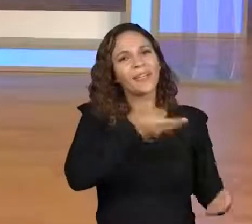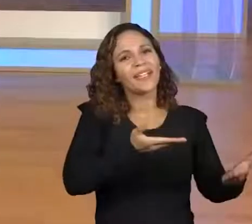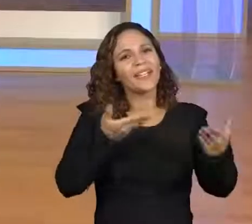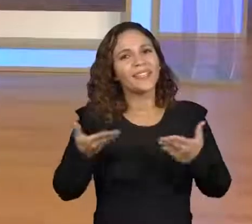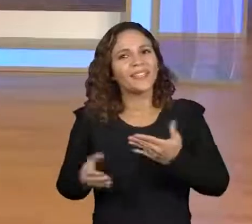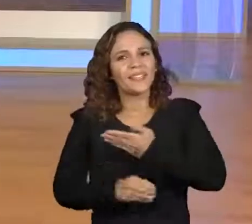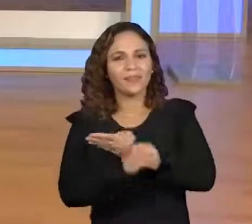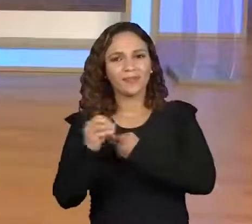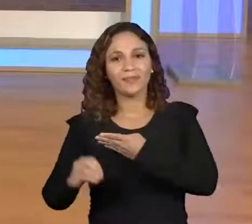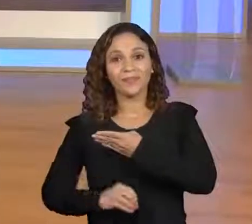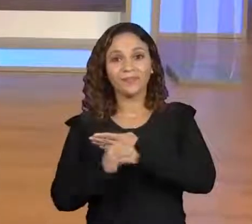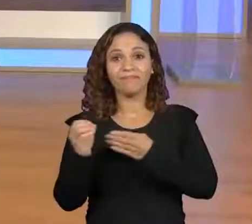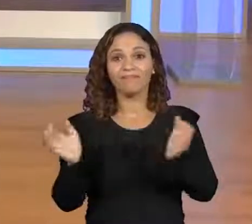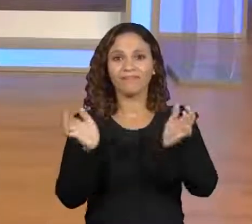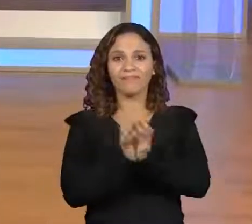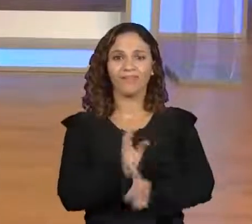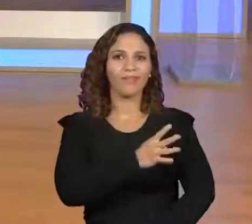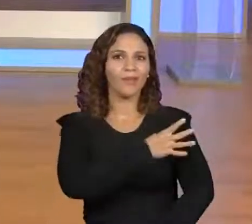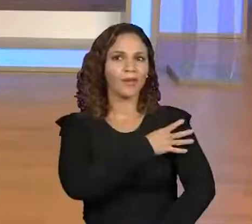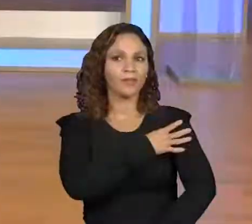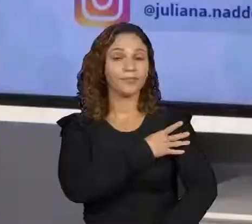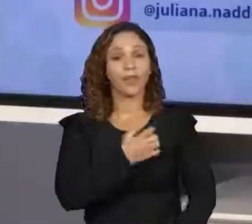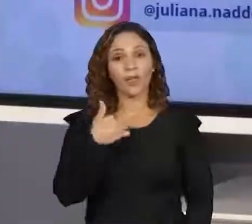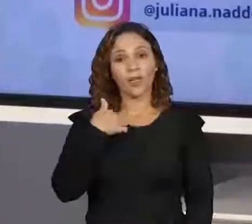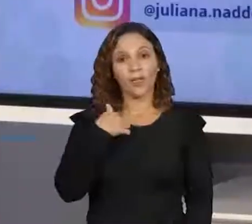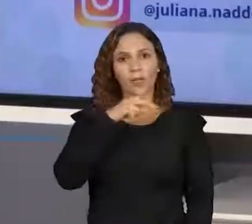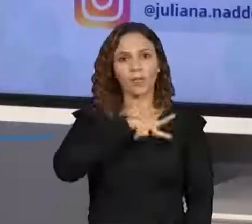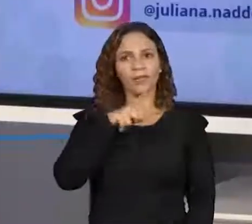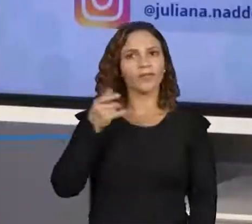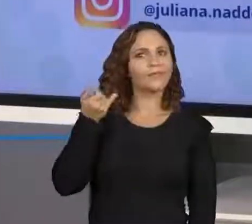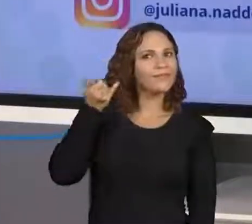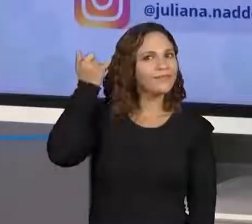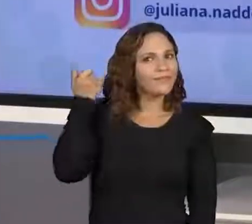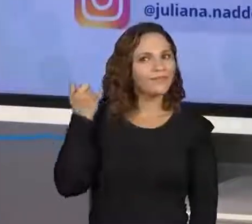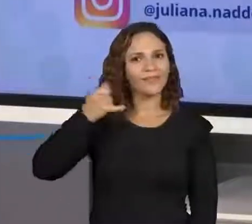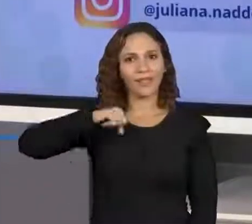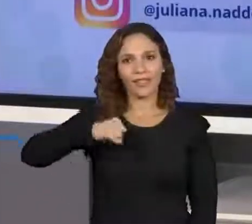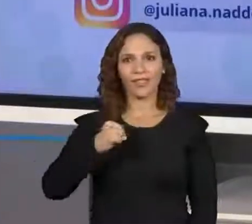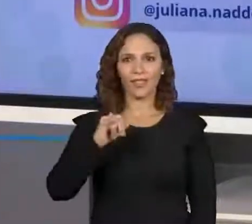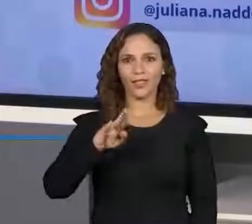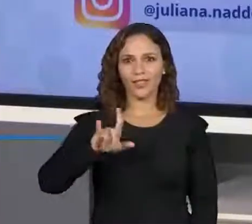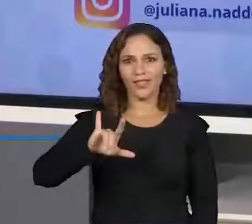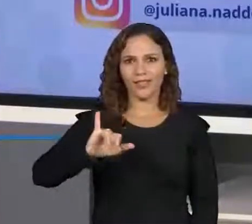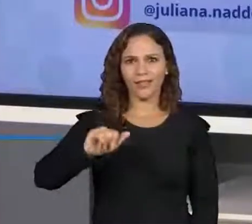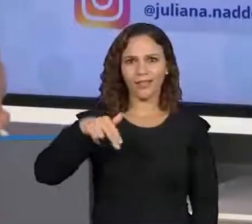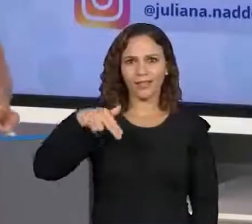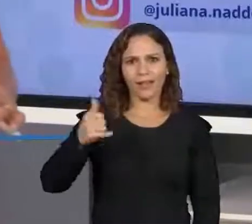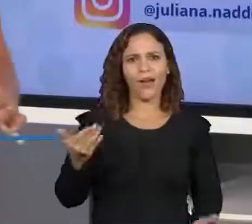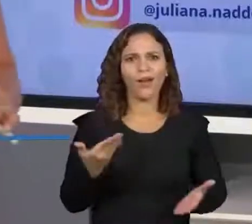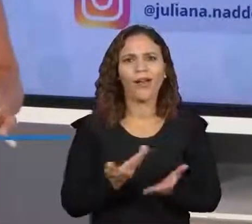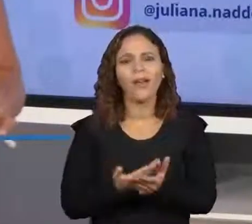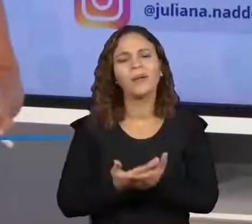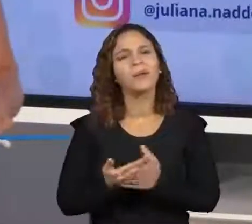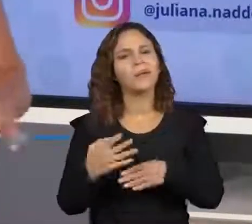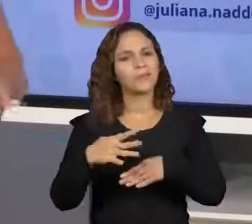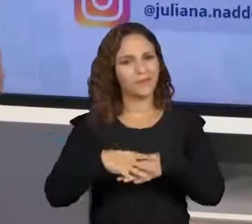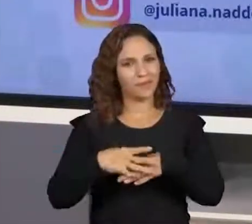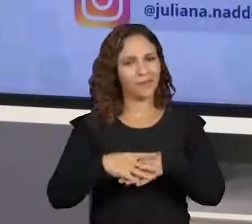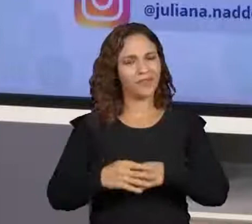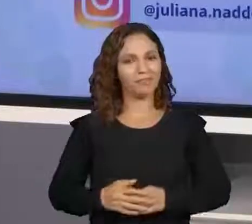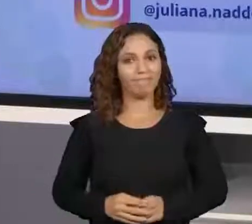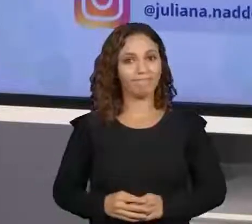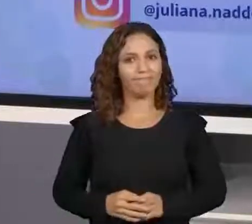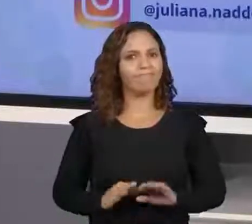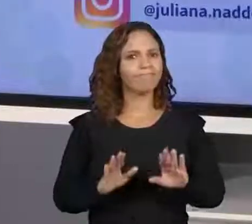Centro de Mídias, galerinha do quarto ano. Eu sou a Pro Juliana Nadeu e a gente vai para uma aula de matemática.